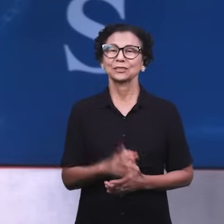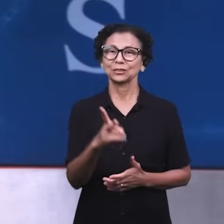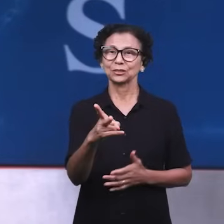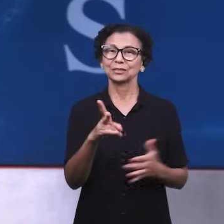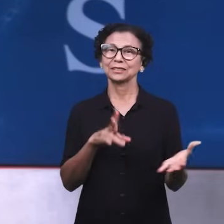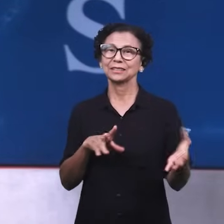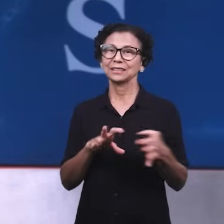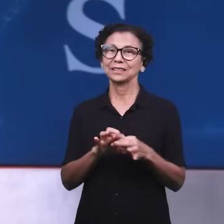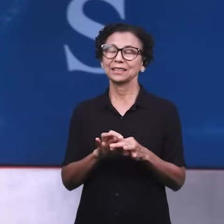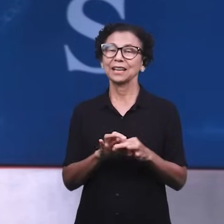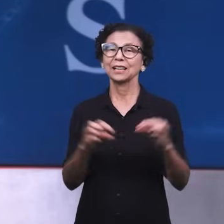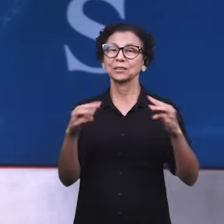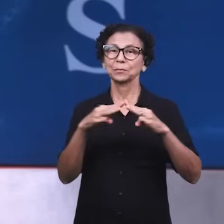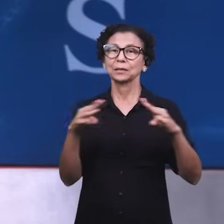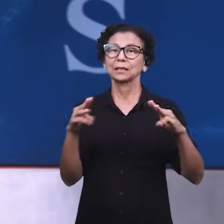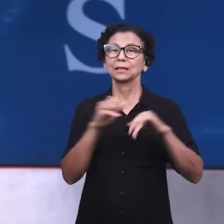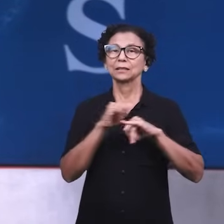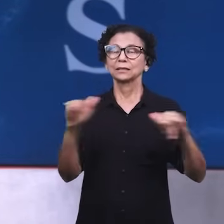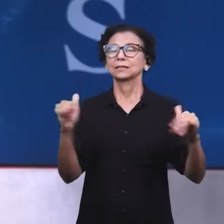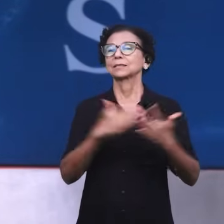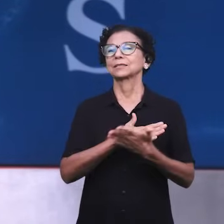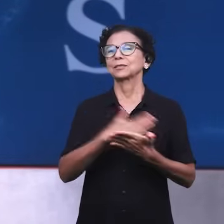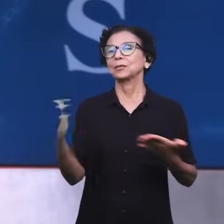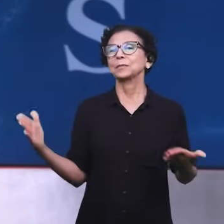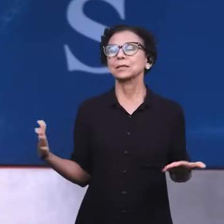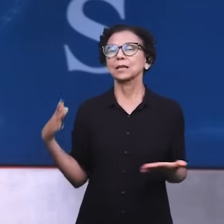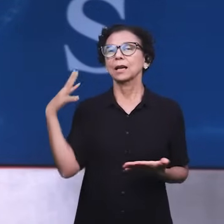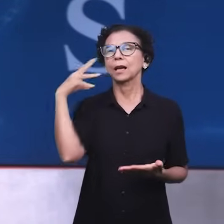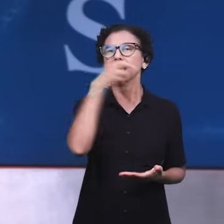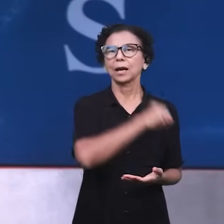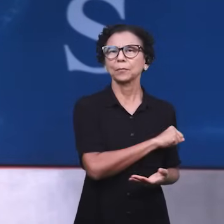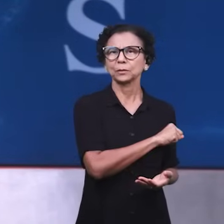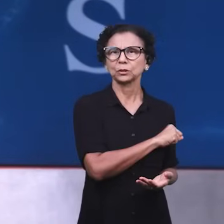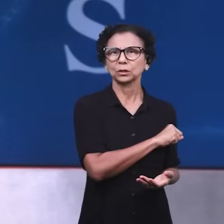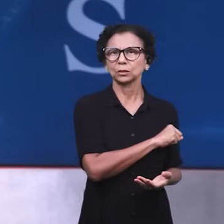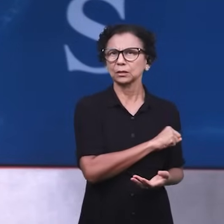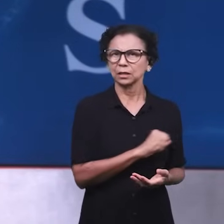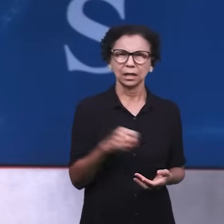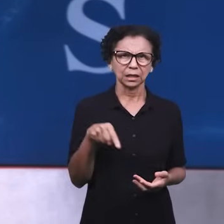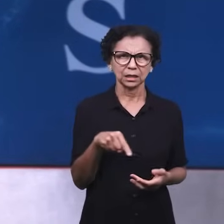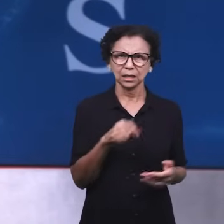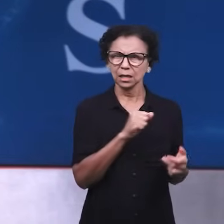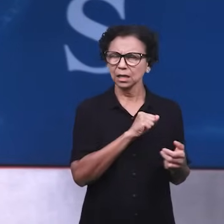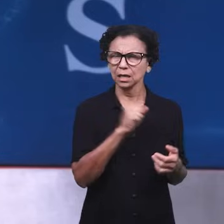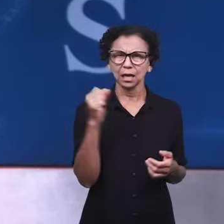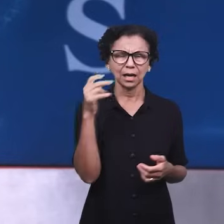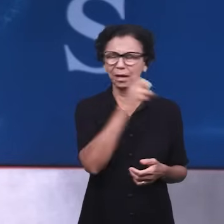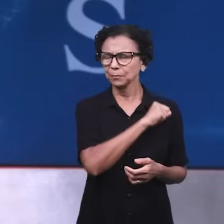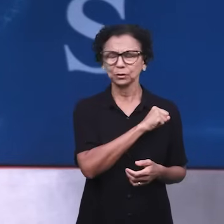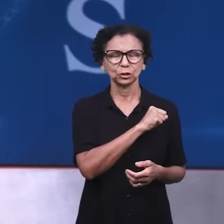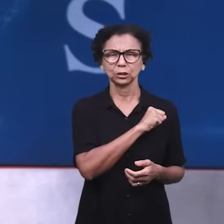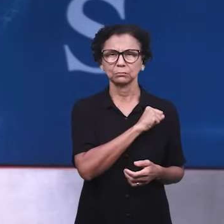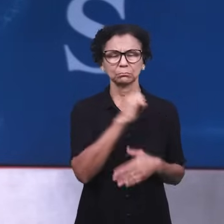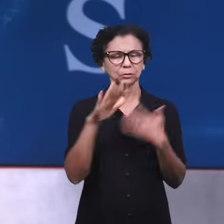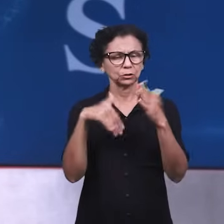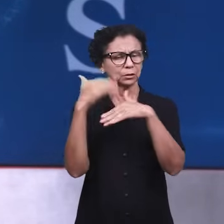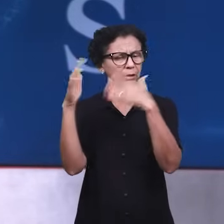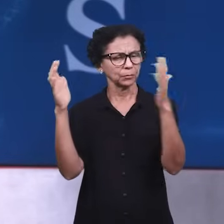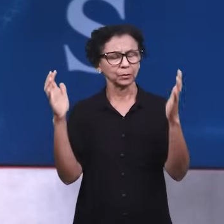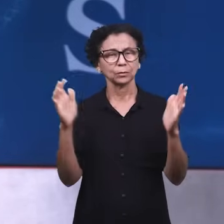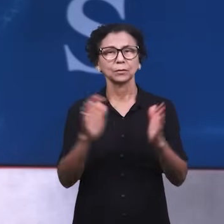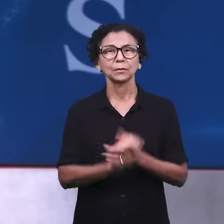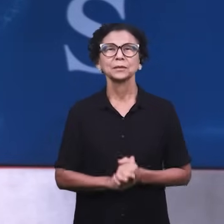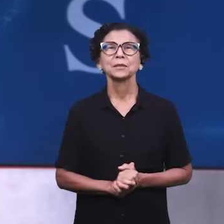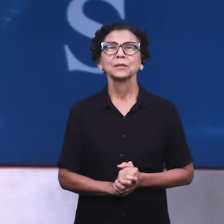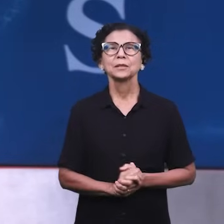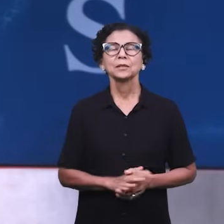de agora o Manaim News está entrando no ar. E já vamos rapidinho diretamente, aqui assim, o programa é dinâmico. Vamos diretamente para,